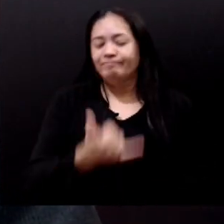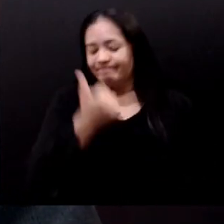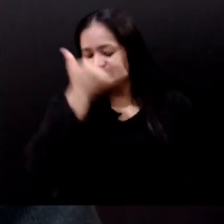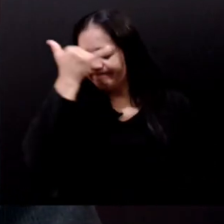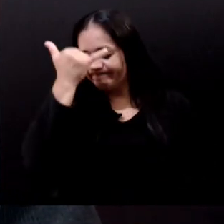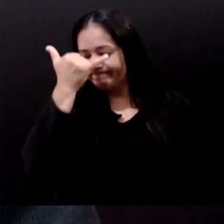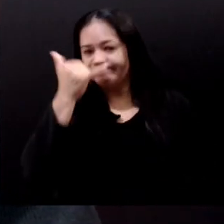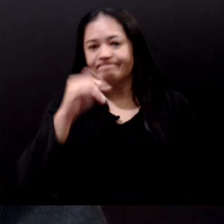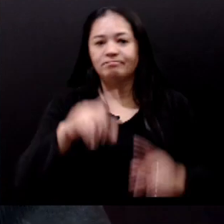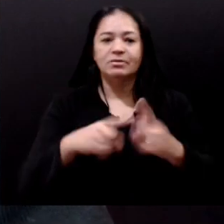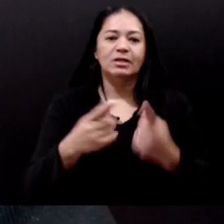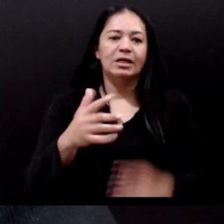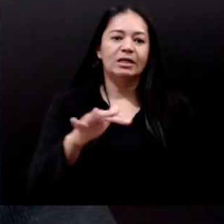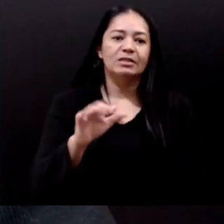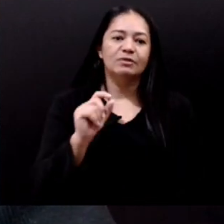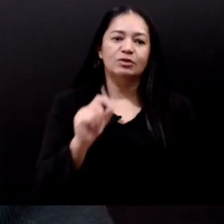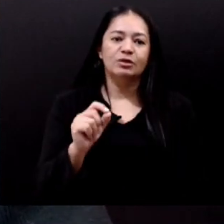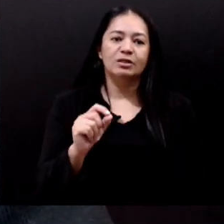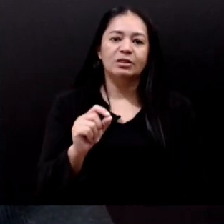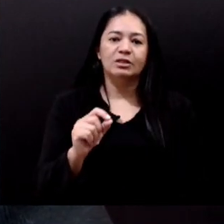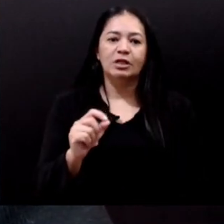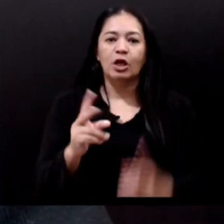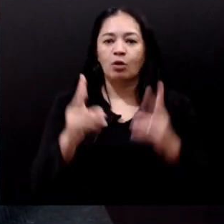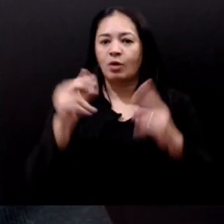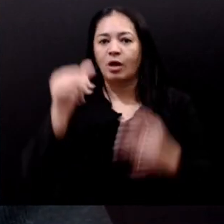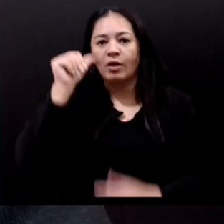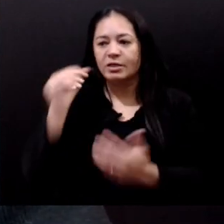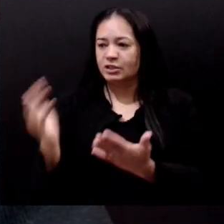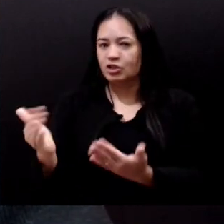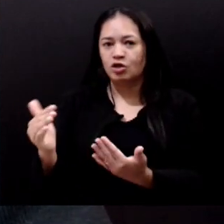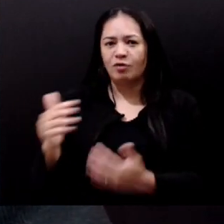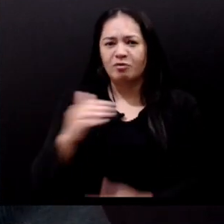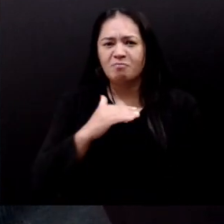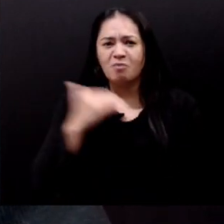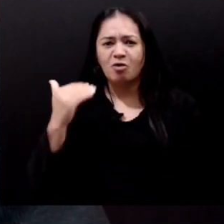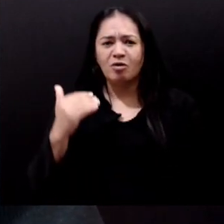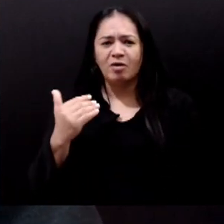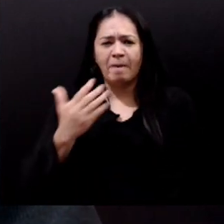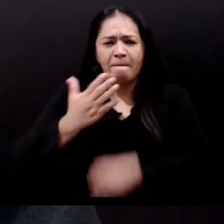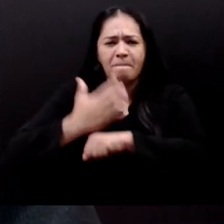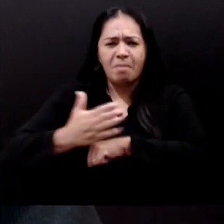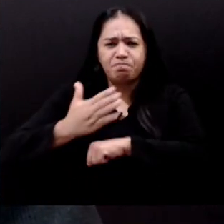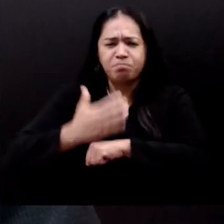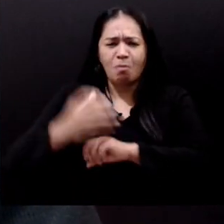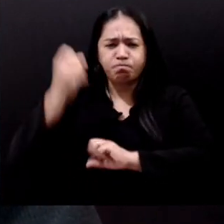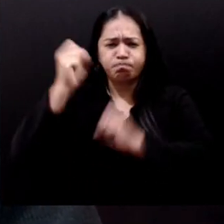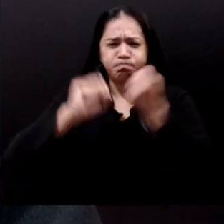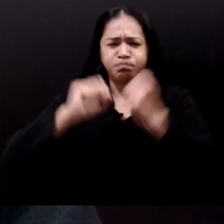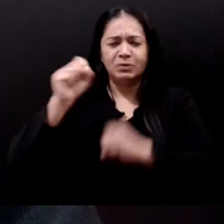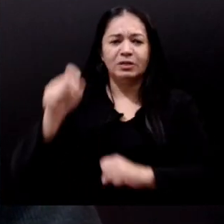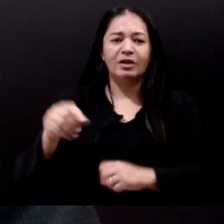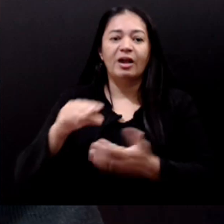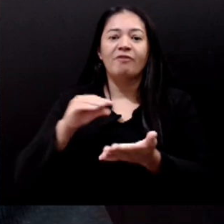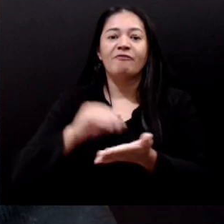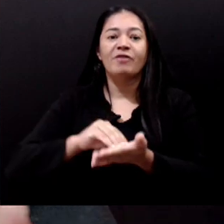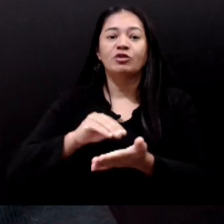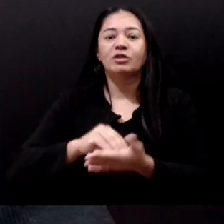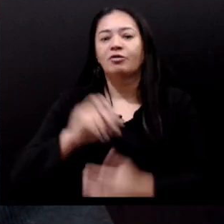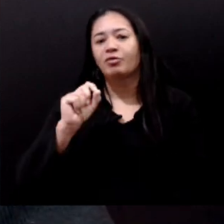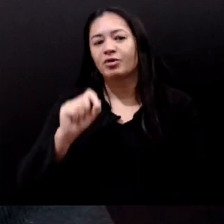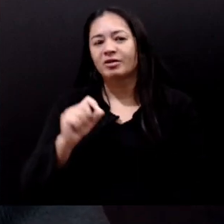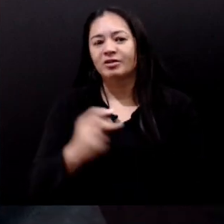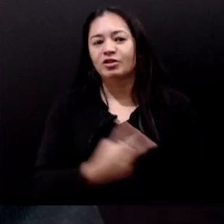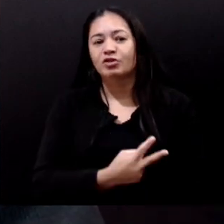moça lá que você falou. Quando ela Uhum. chegou nesse ponto de fazer tanto, provavelmente ela estava faltando exatamente o que a Jéssica falou, os